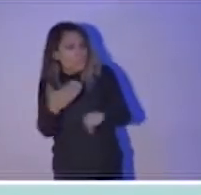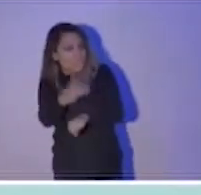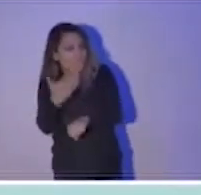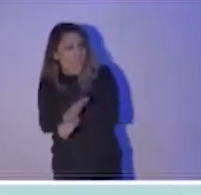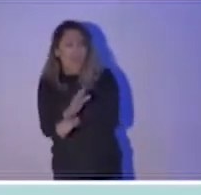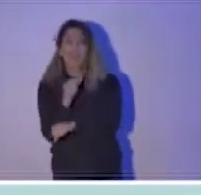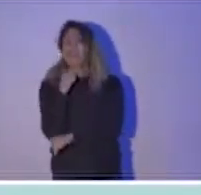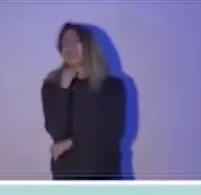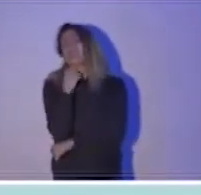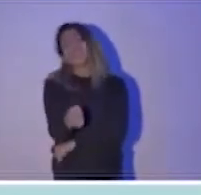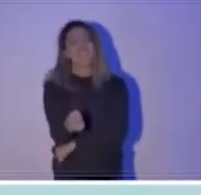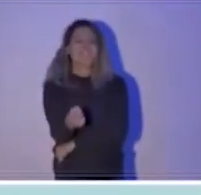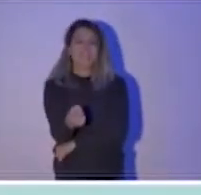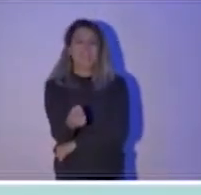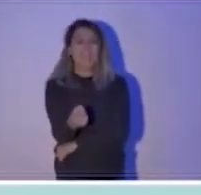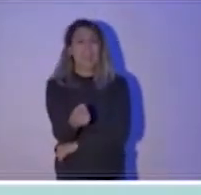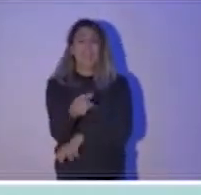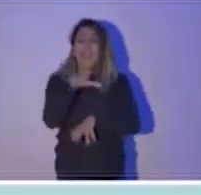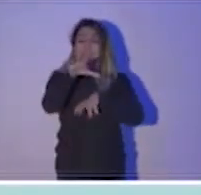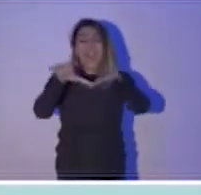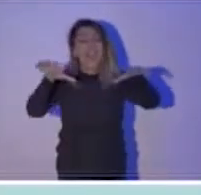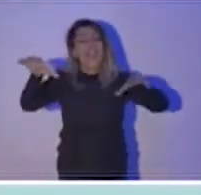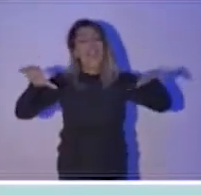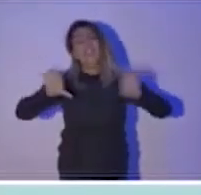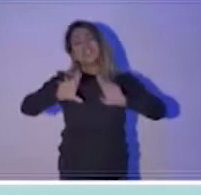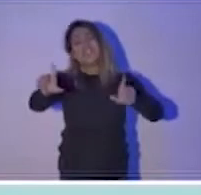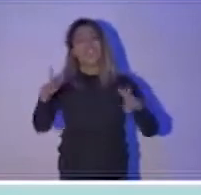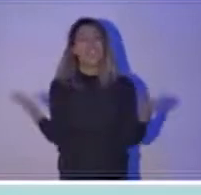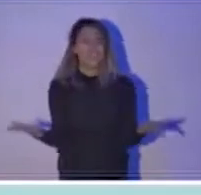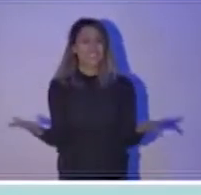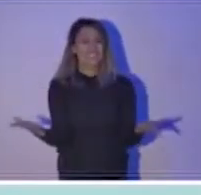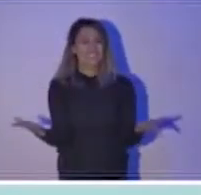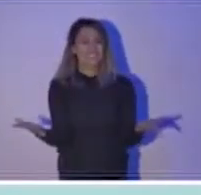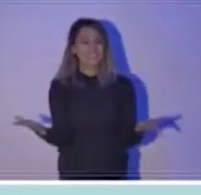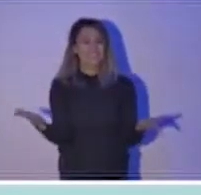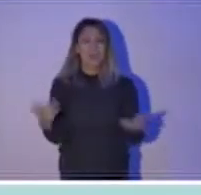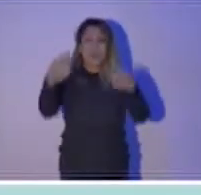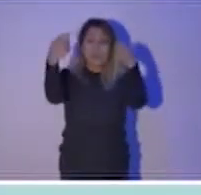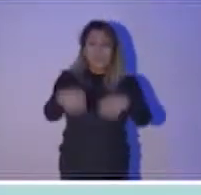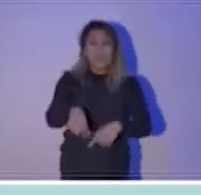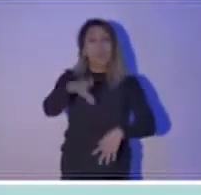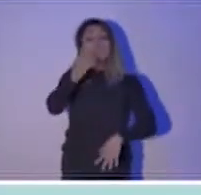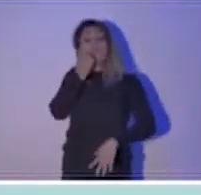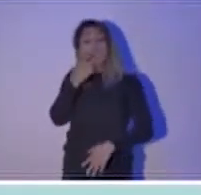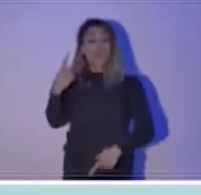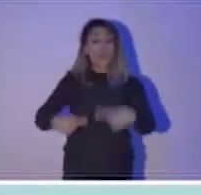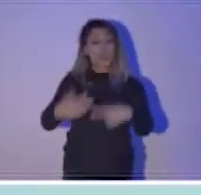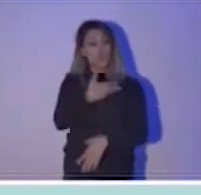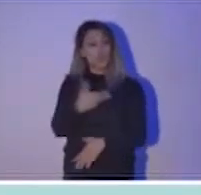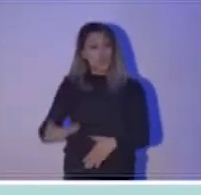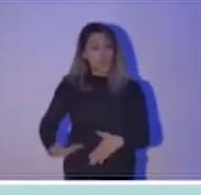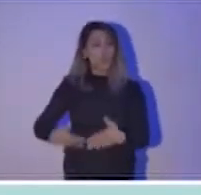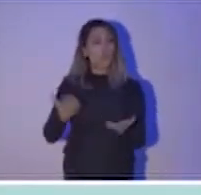próximos passos são coerência, planejamento e foco em boas políticas públicas feitas